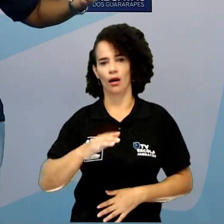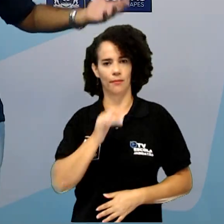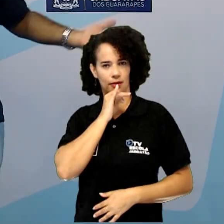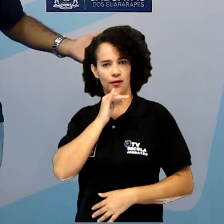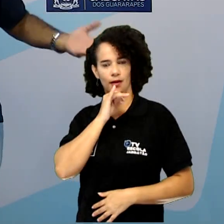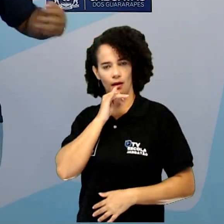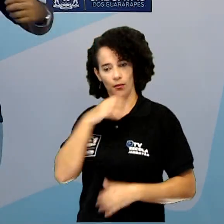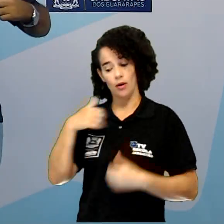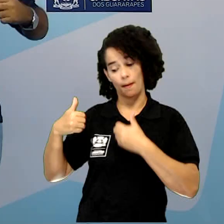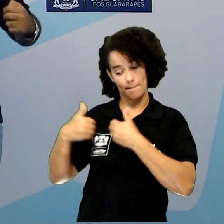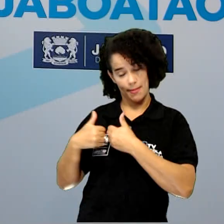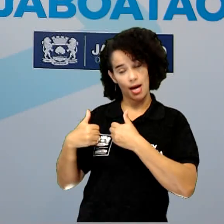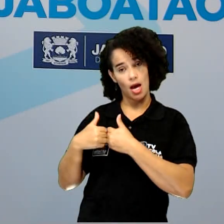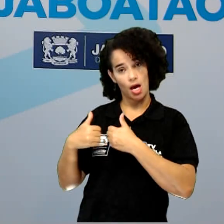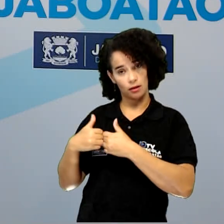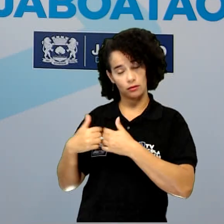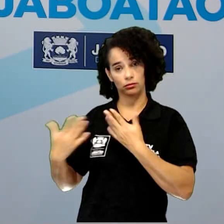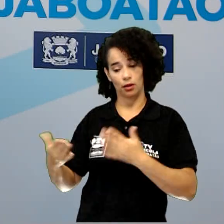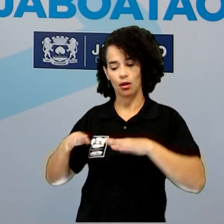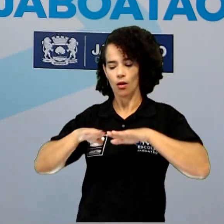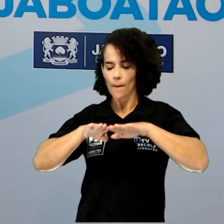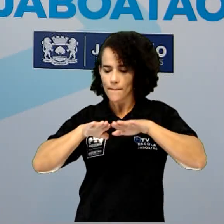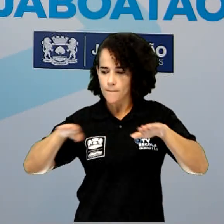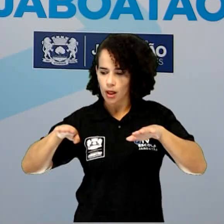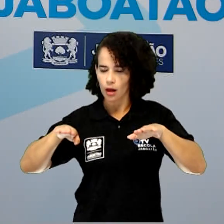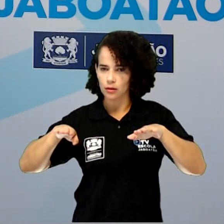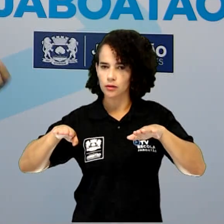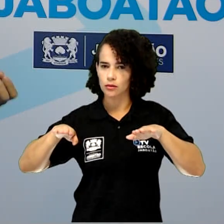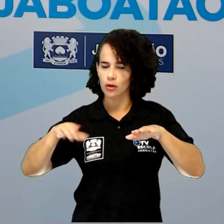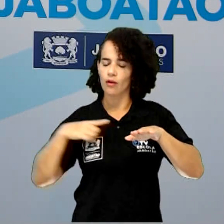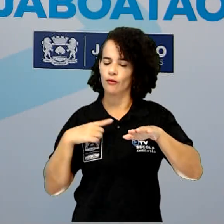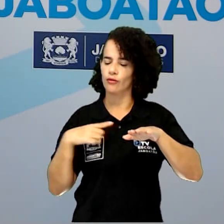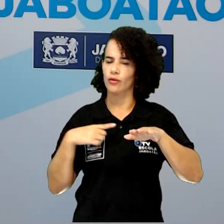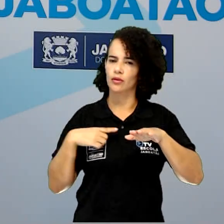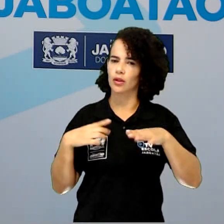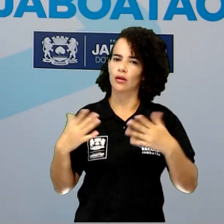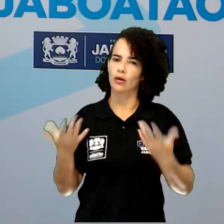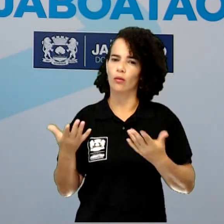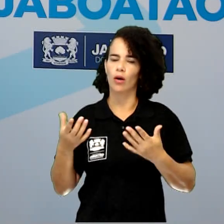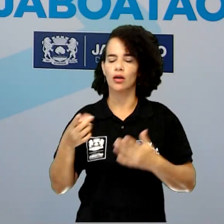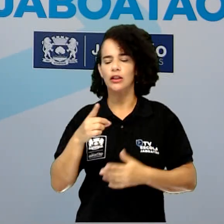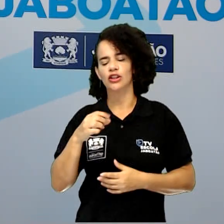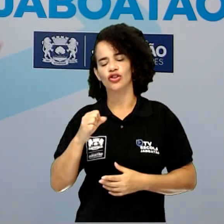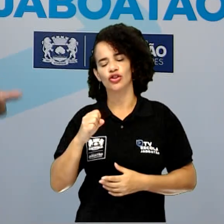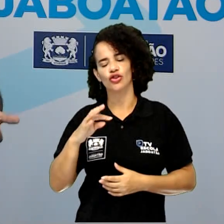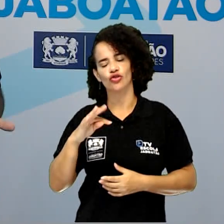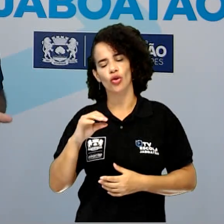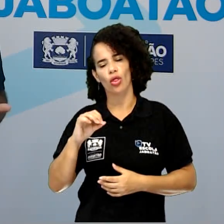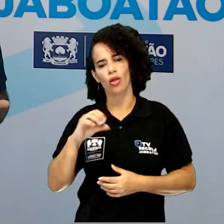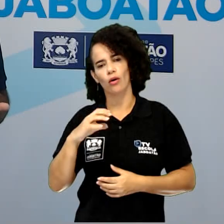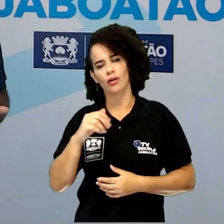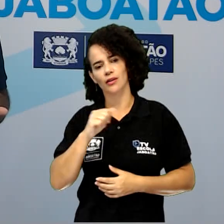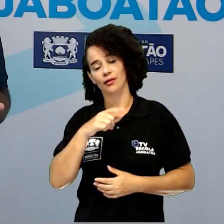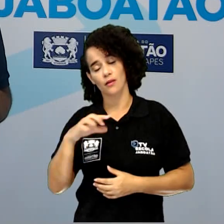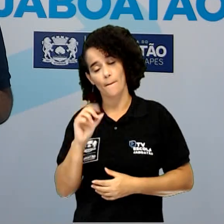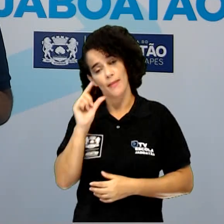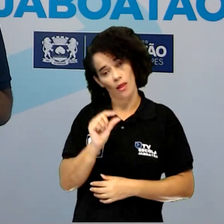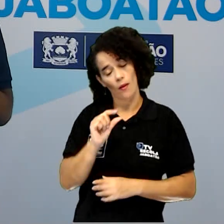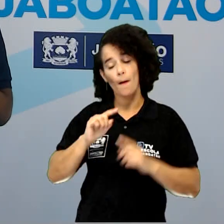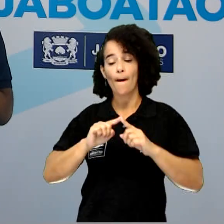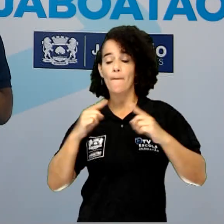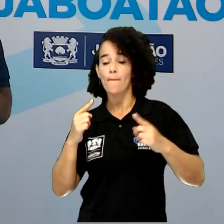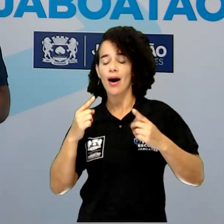que é próximo em um plano, eu vou ter ali uma distorção menor. Mas se eu for representar